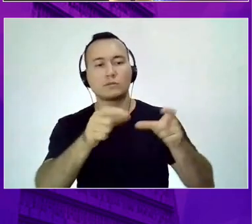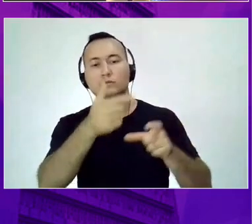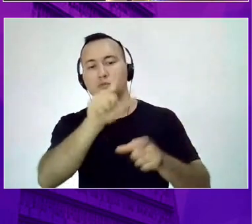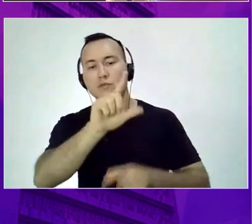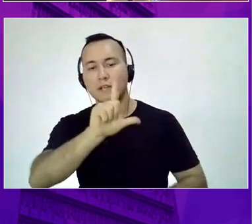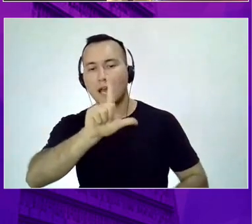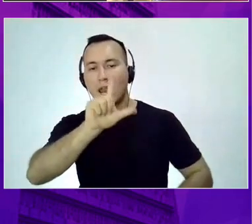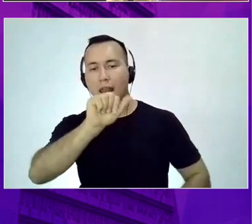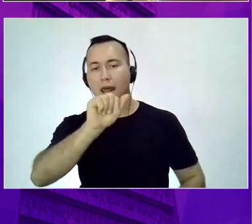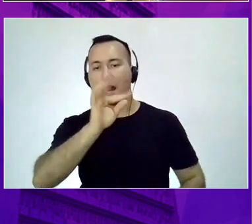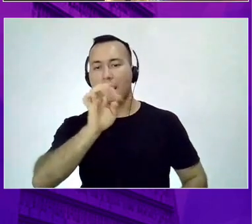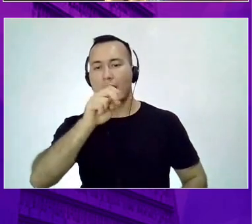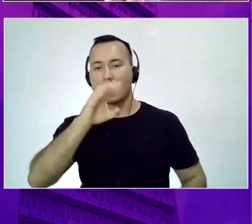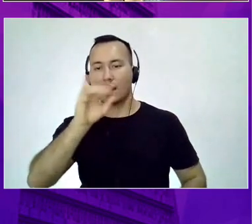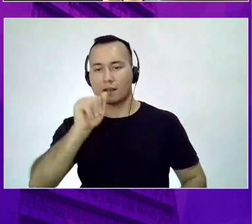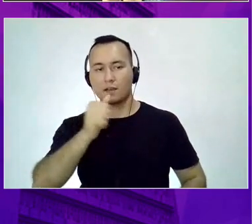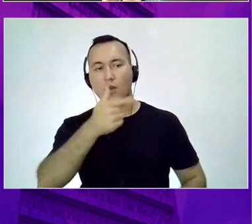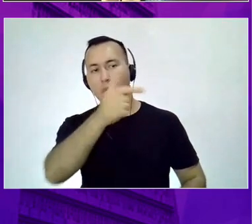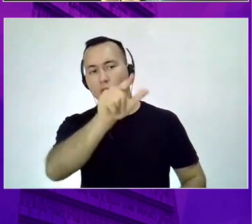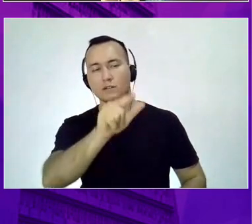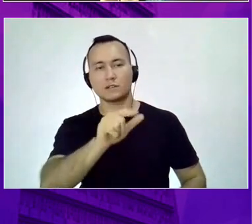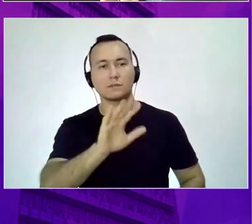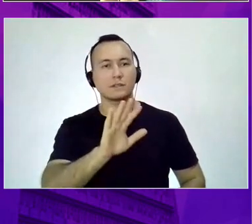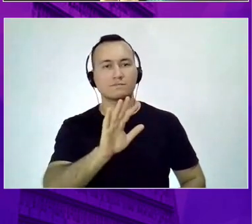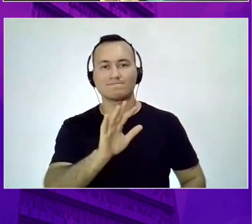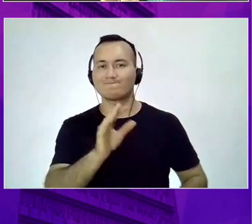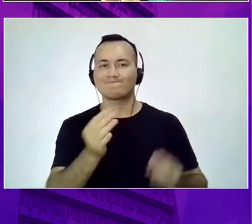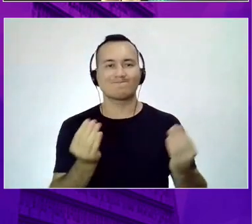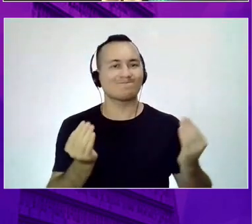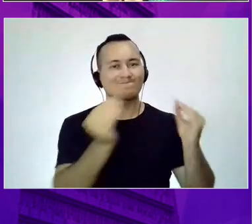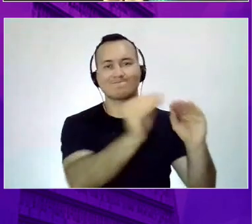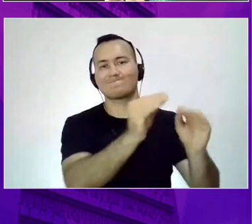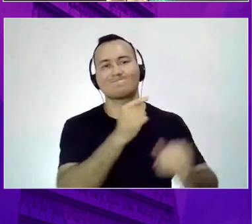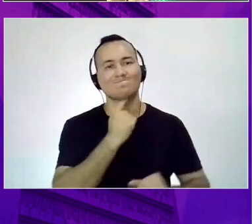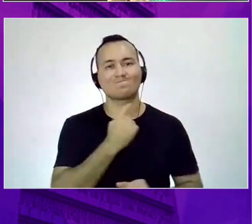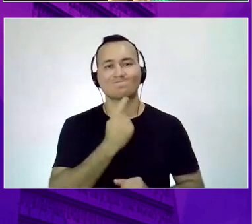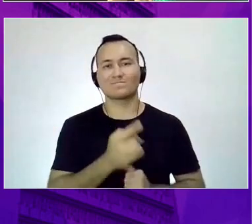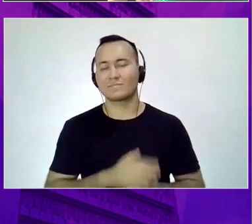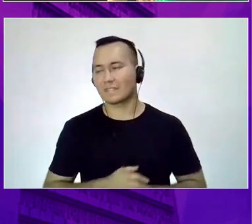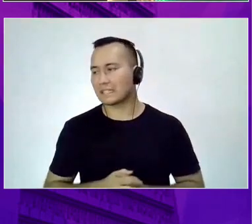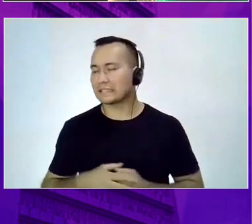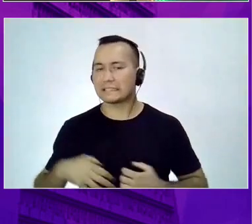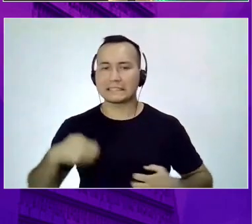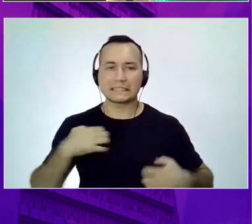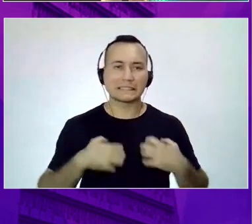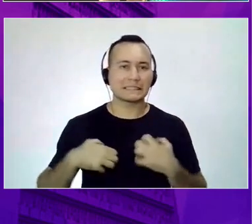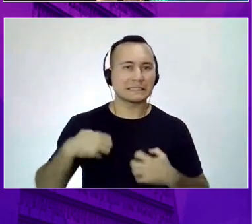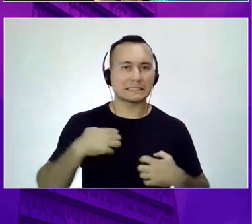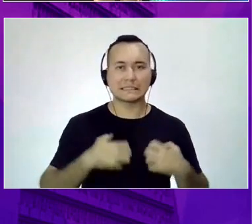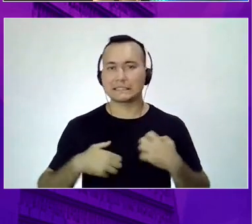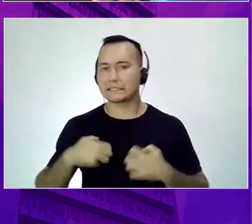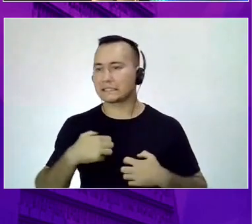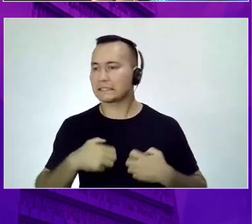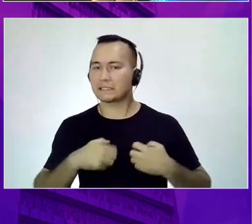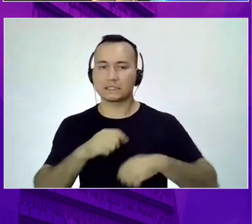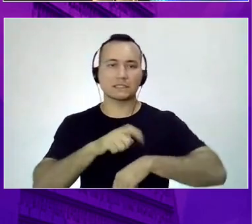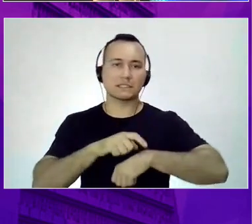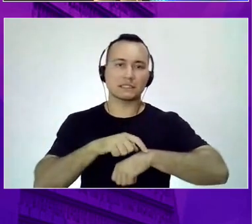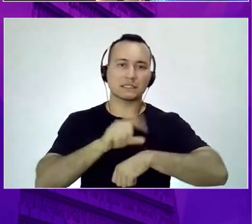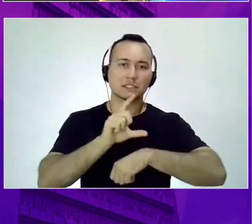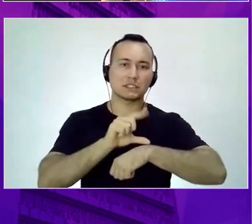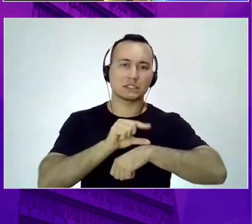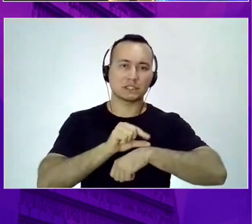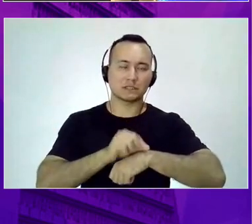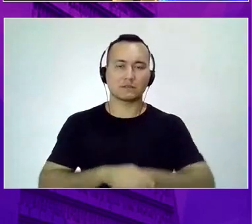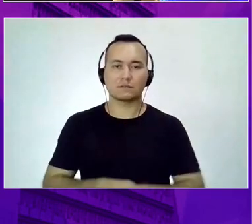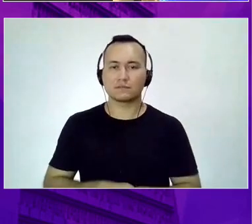desligado. A gente não tinha opção de usar fine tuning para treinar o nosso modelo. E aí o que a gente faz? A gente acabou utilizando o LangChain, a